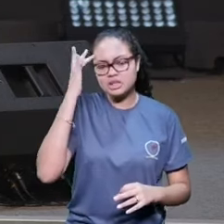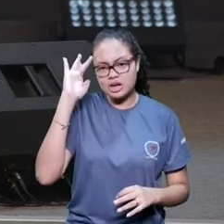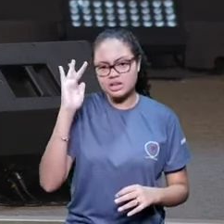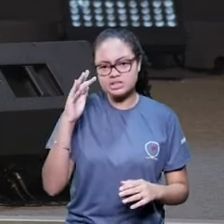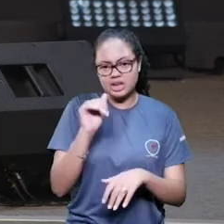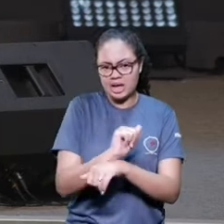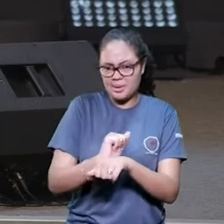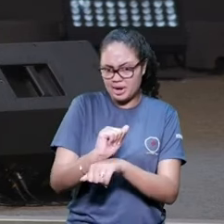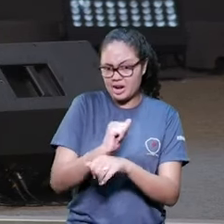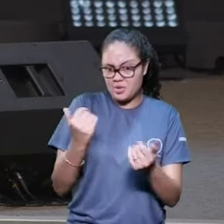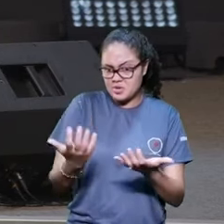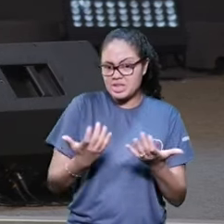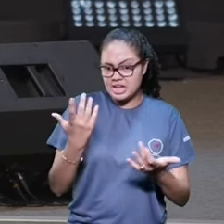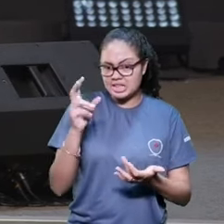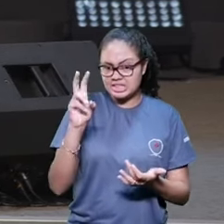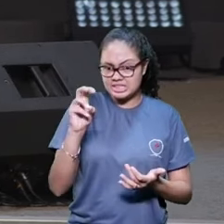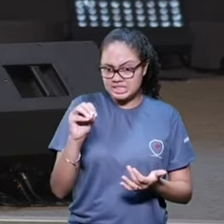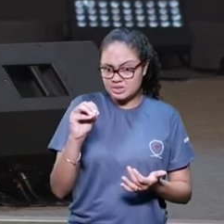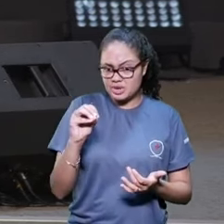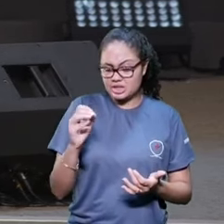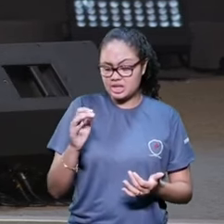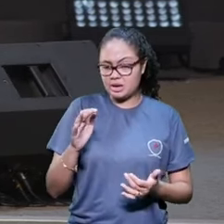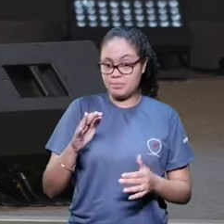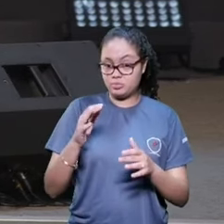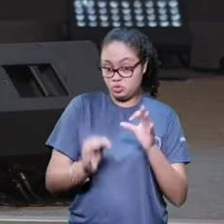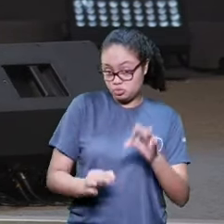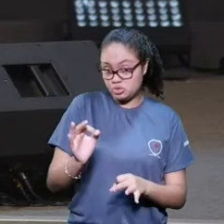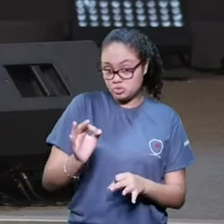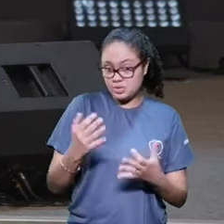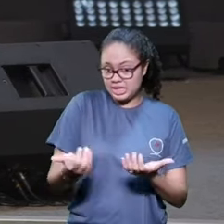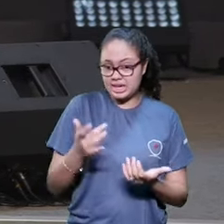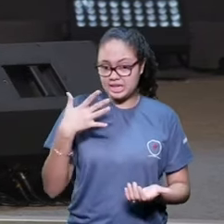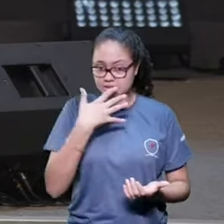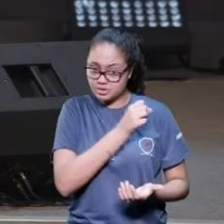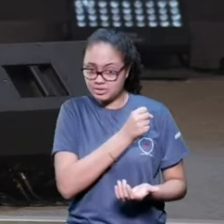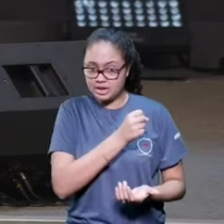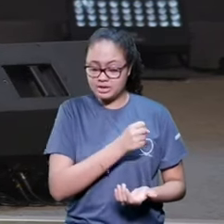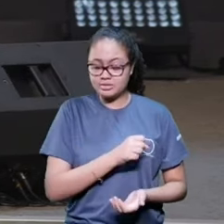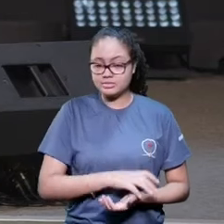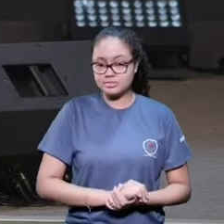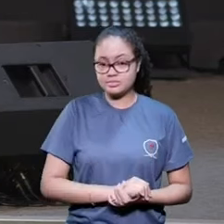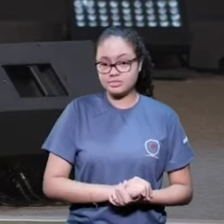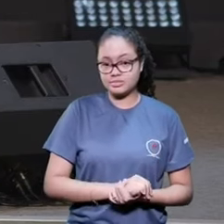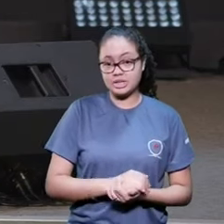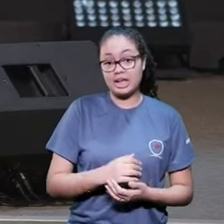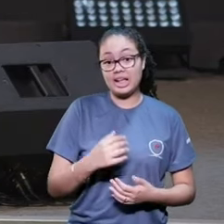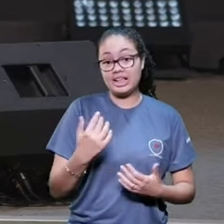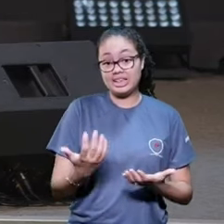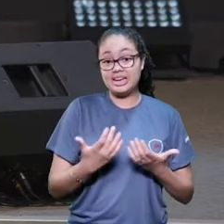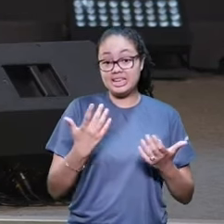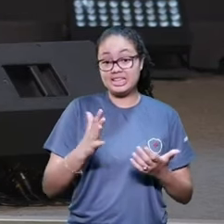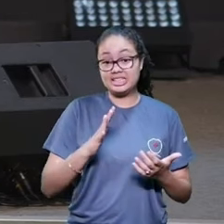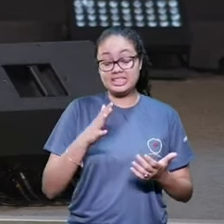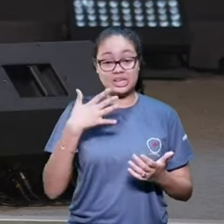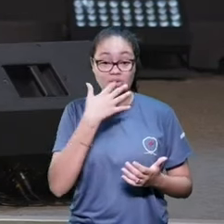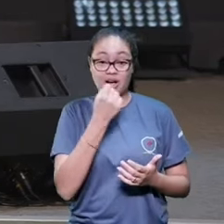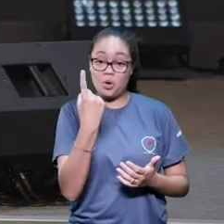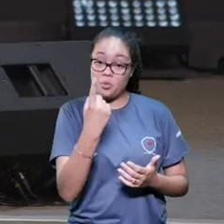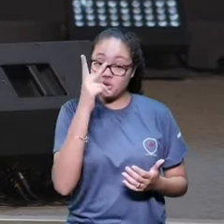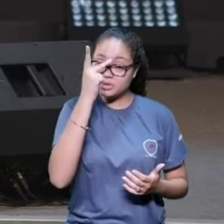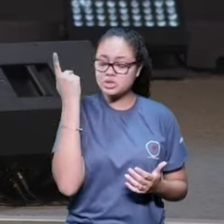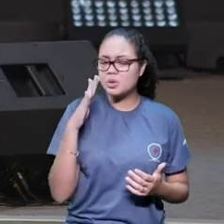que Abraão queria salvar 50 justos lá? Você acha? Ele queria salvar uma pessoa. Quem